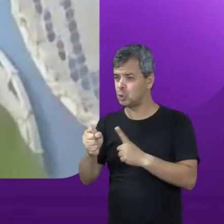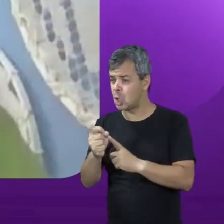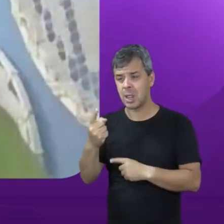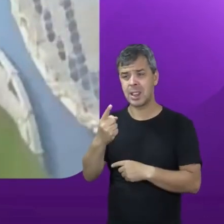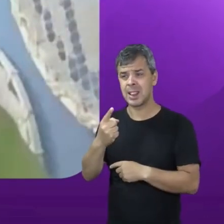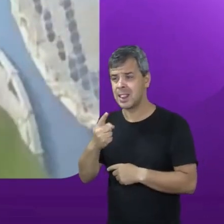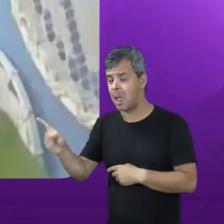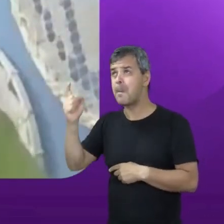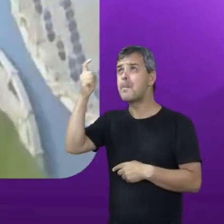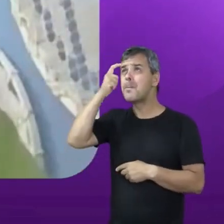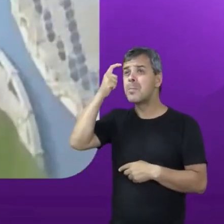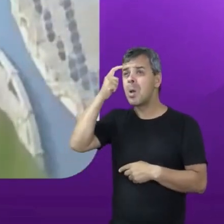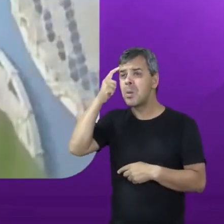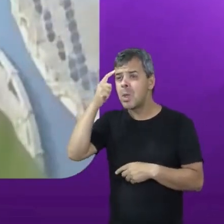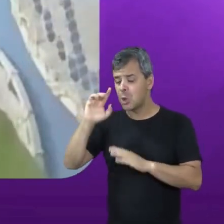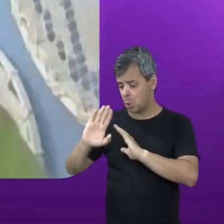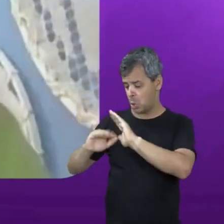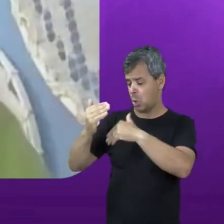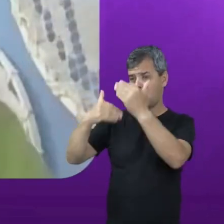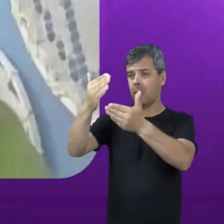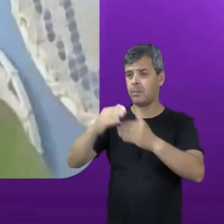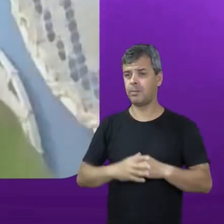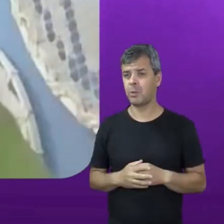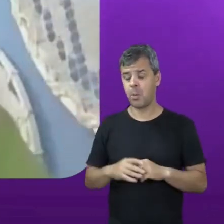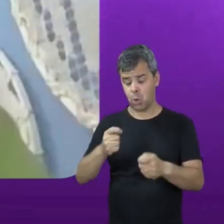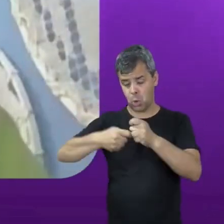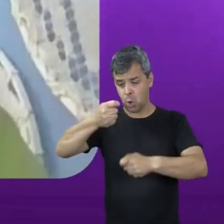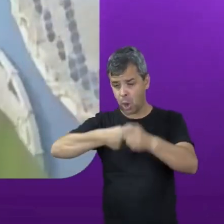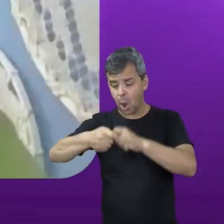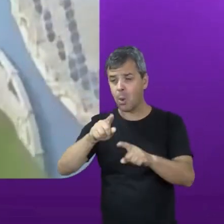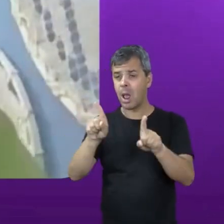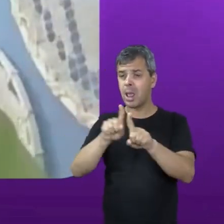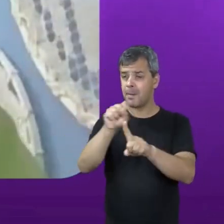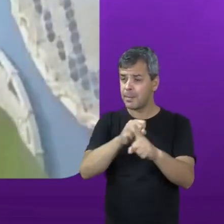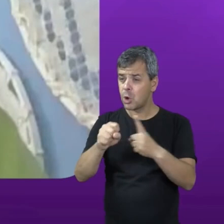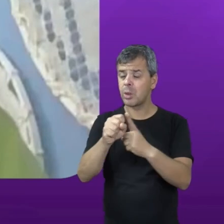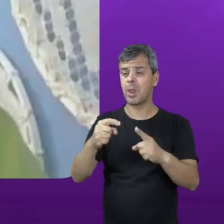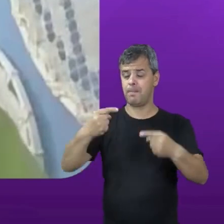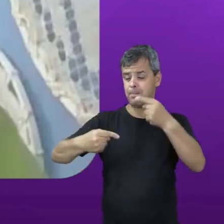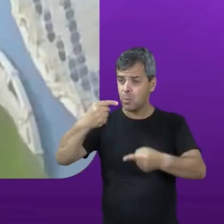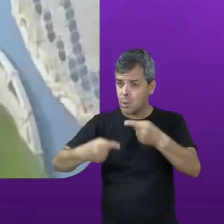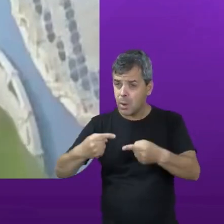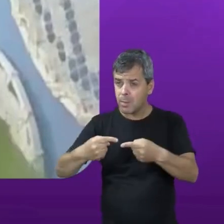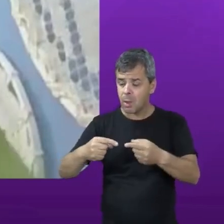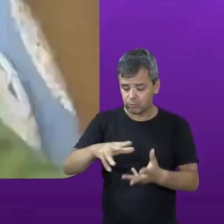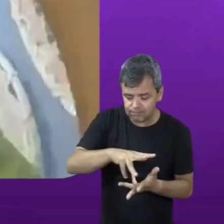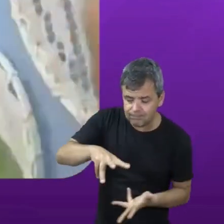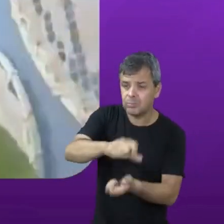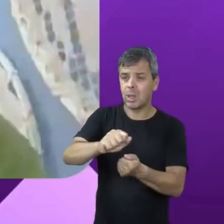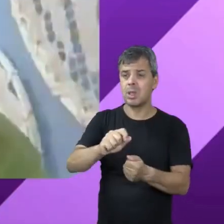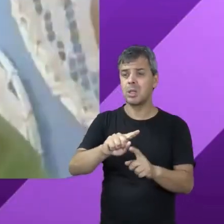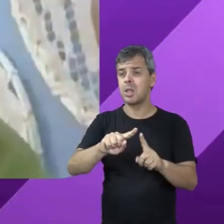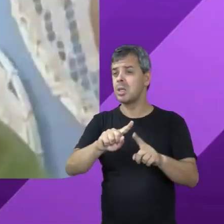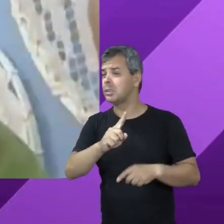não pode pensar em desenvolvimento econômico, social, político, sustentado, se não